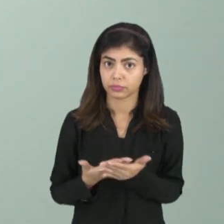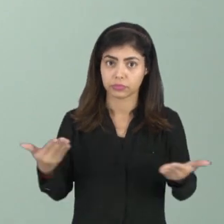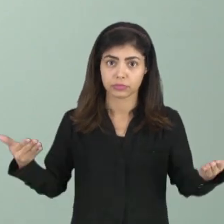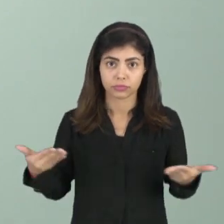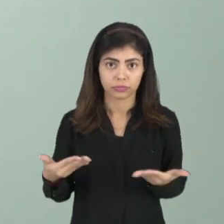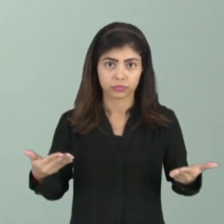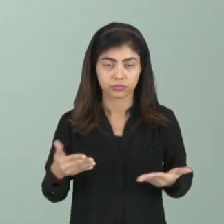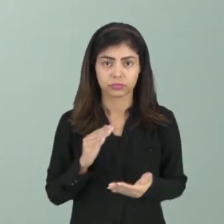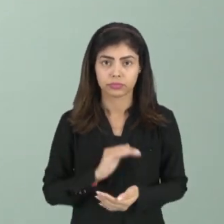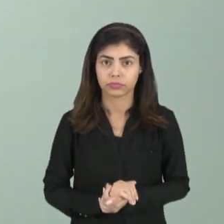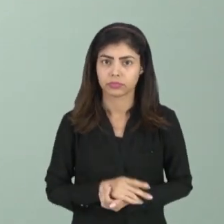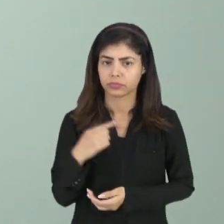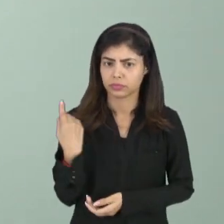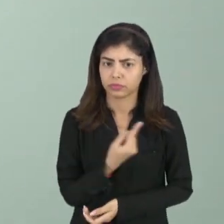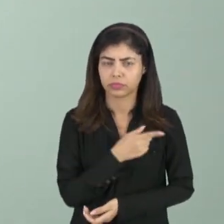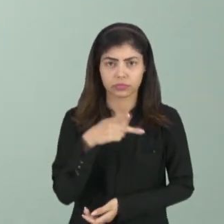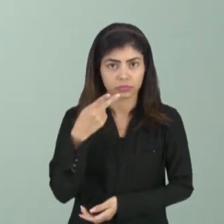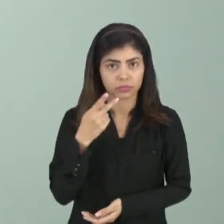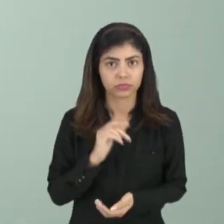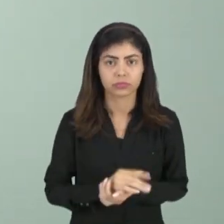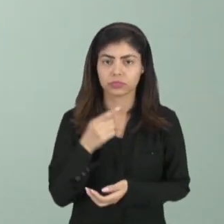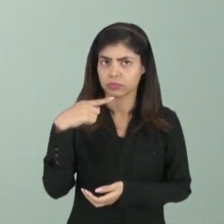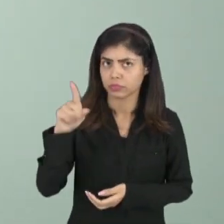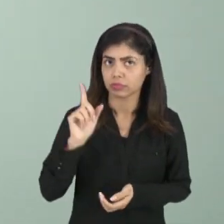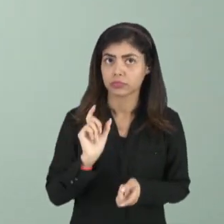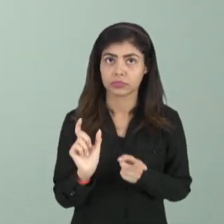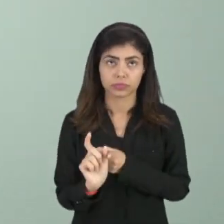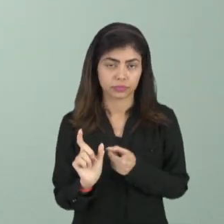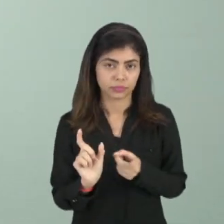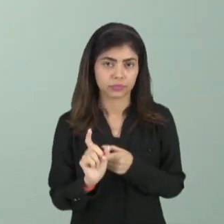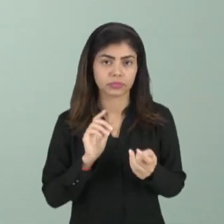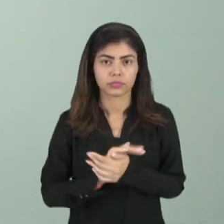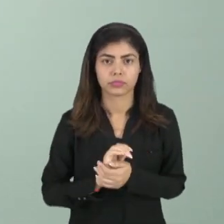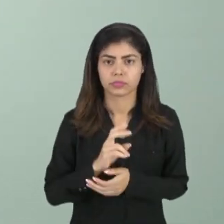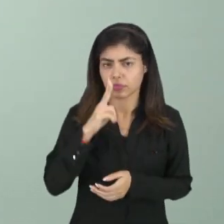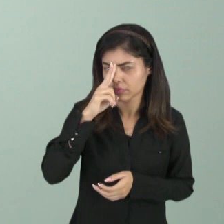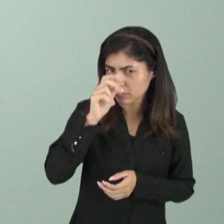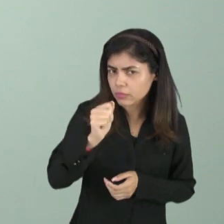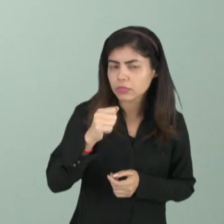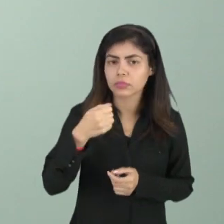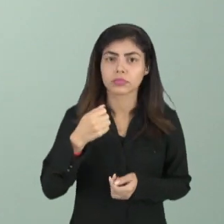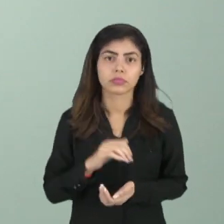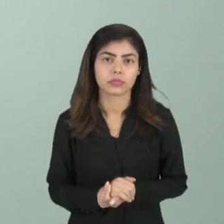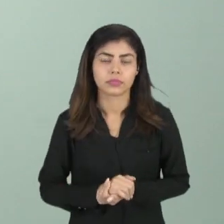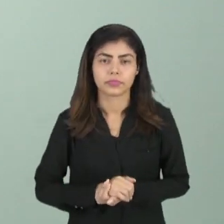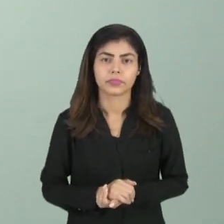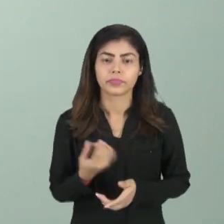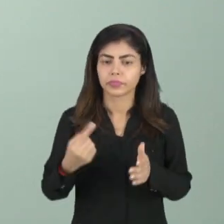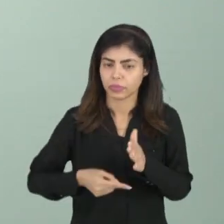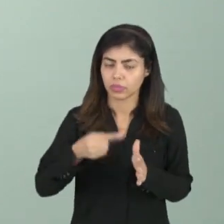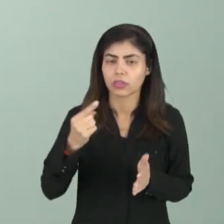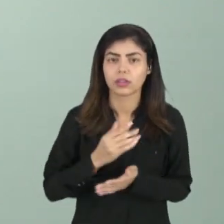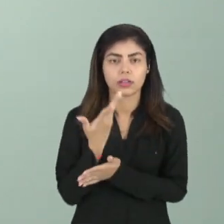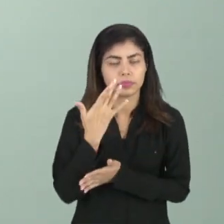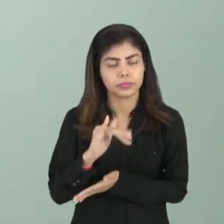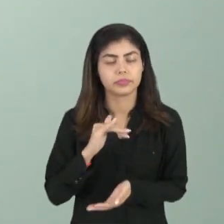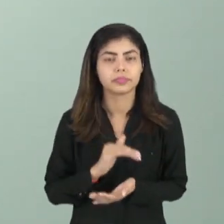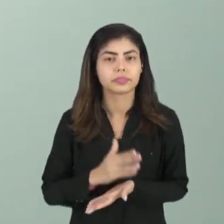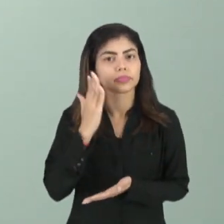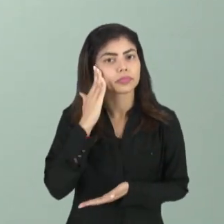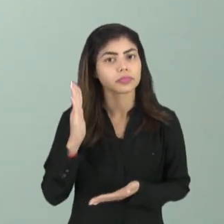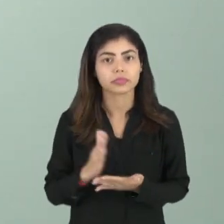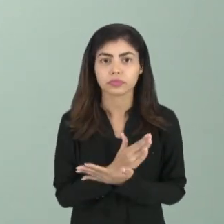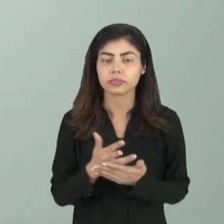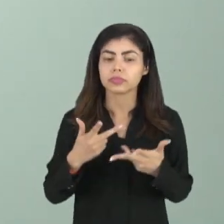nós iremos falar sobre acentuação de palavras e a sílaba tônica primeiro crianças eu preciso que vocês